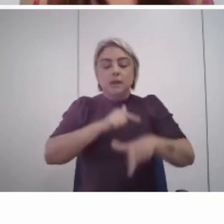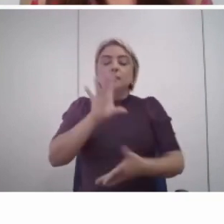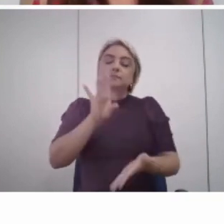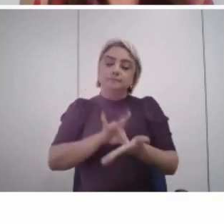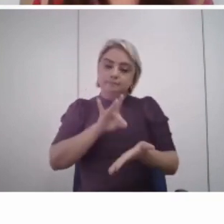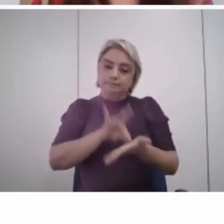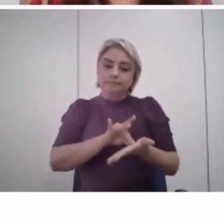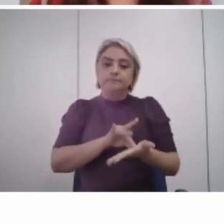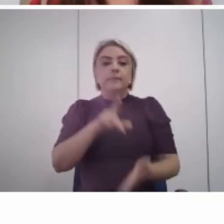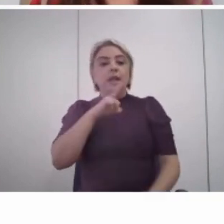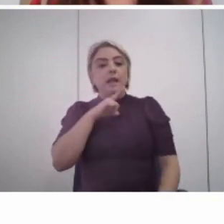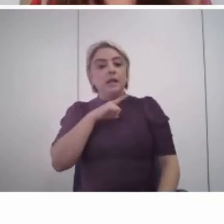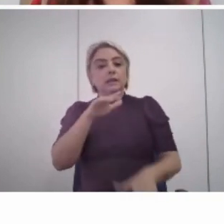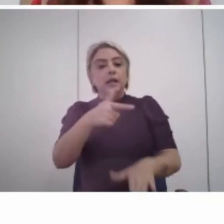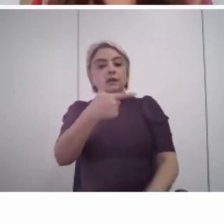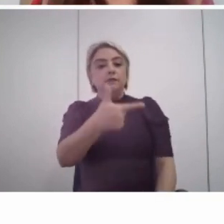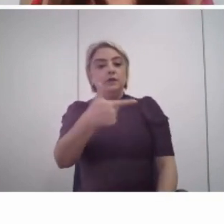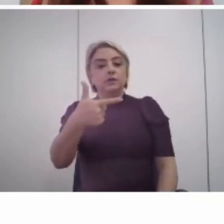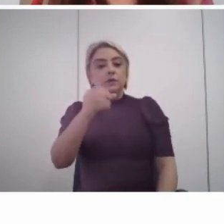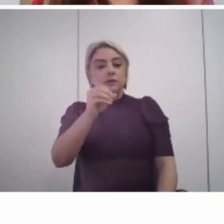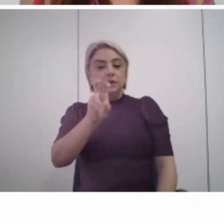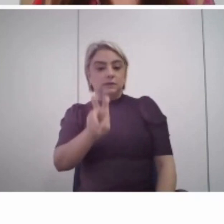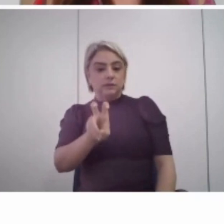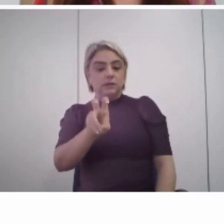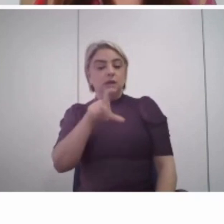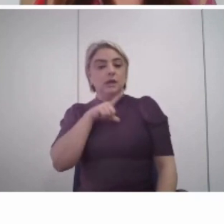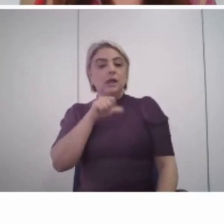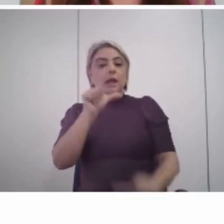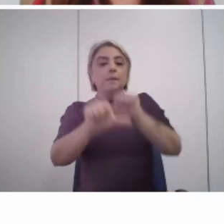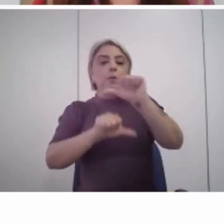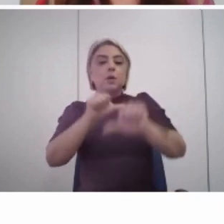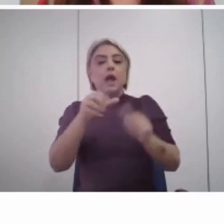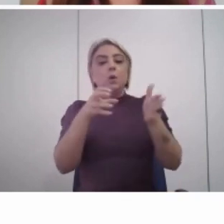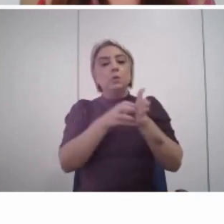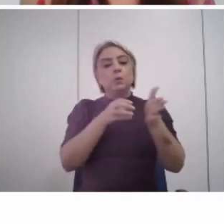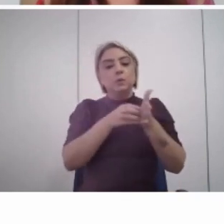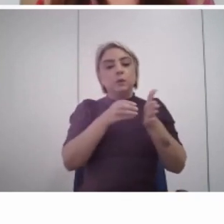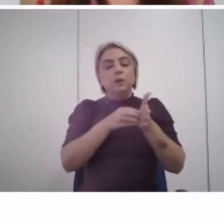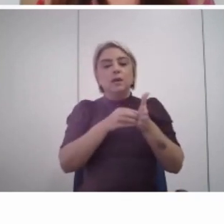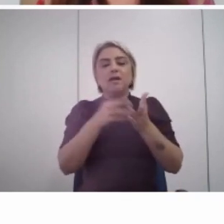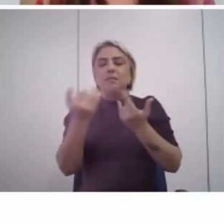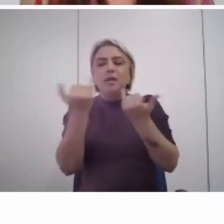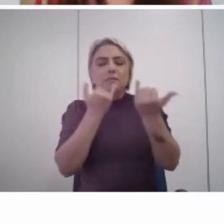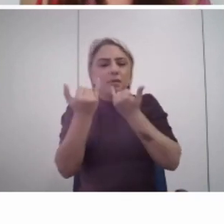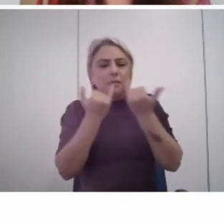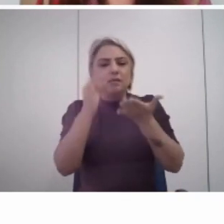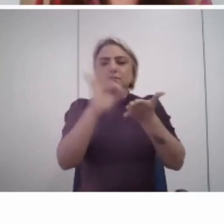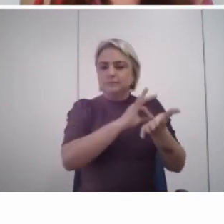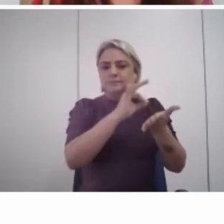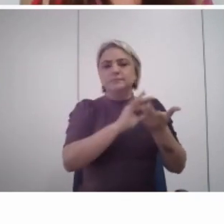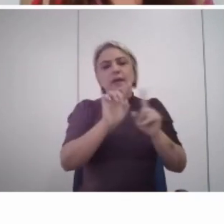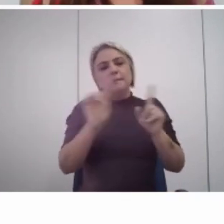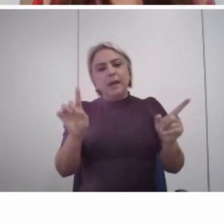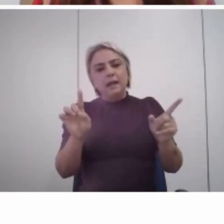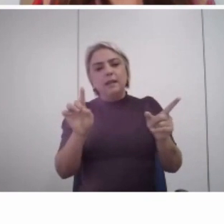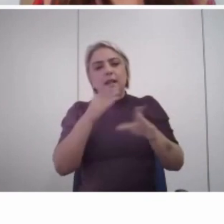né? Existe o evento 2205, que serve para alteração de dados. Então, são as mesmas informações de cadastramento, porém, elas entram